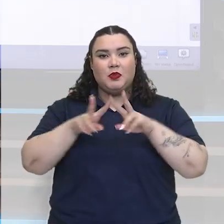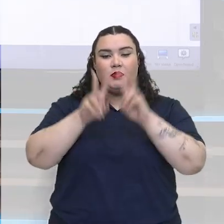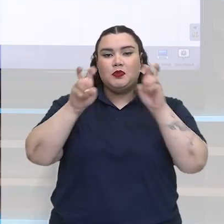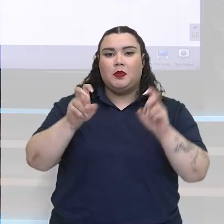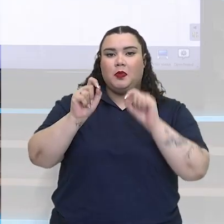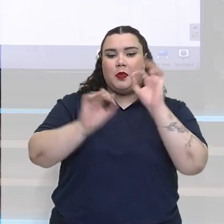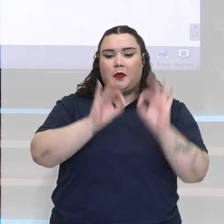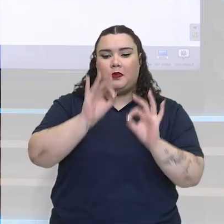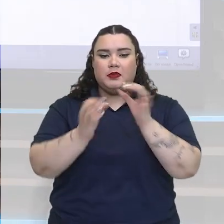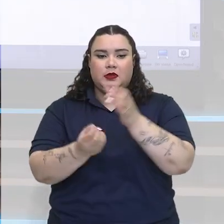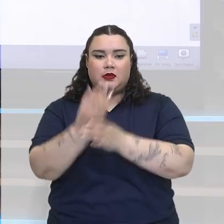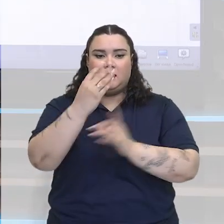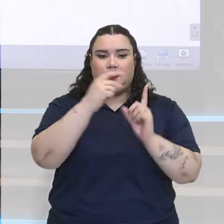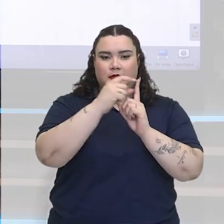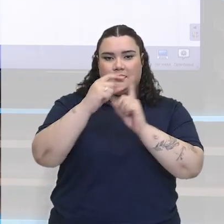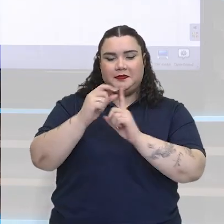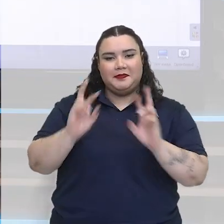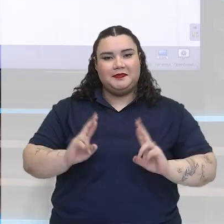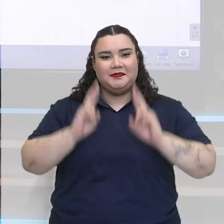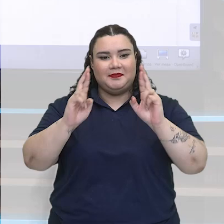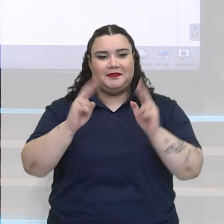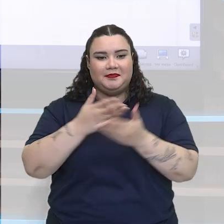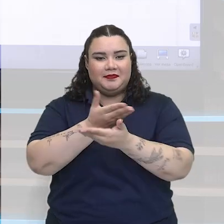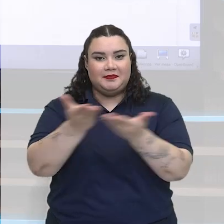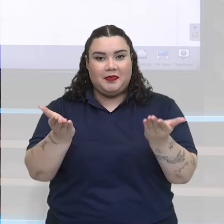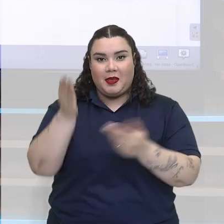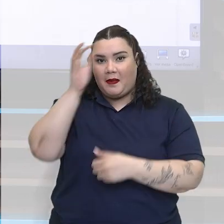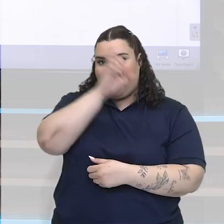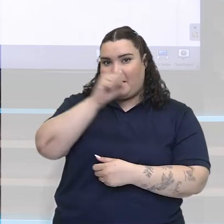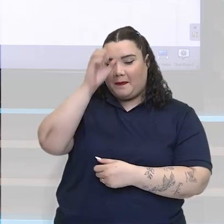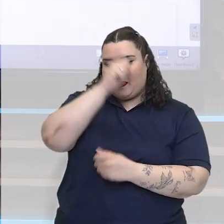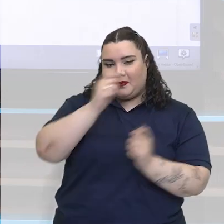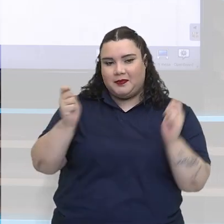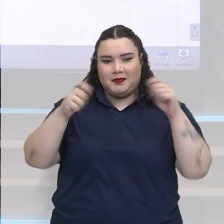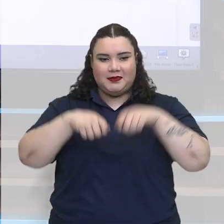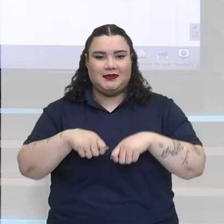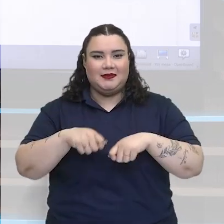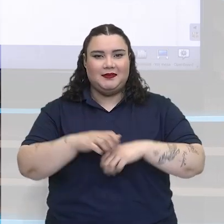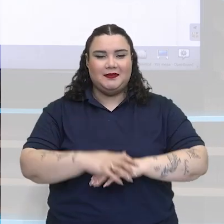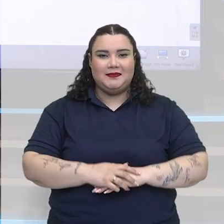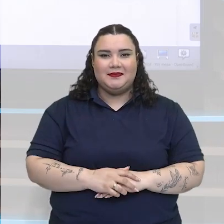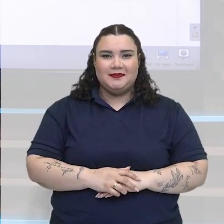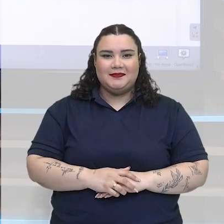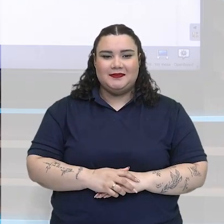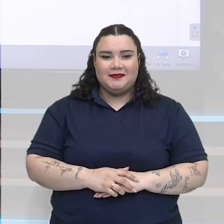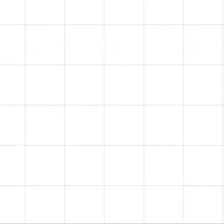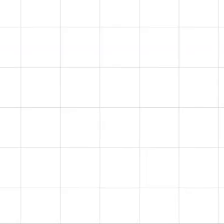processos de formação de palavras. Espero que você tenha aprendido muito.